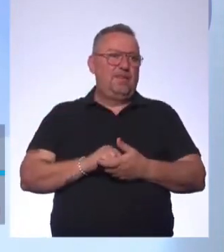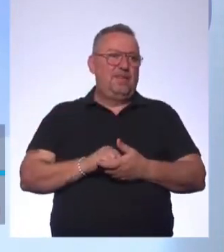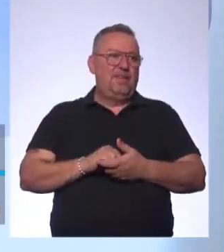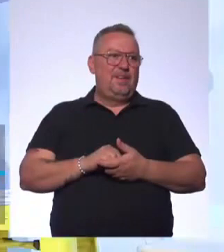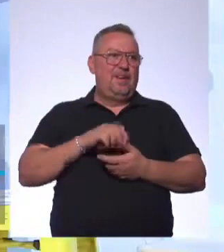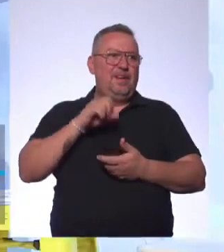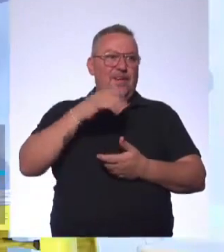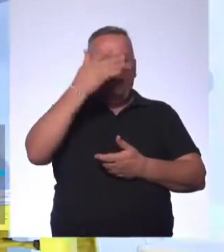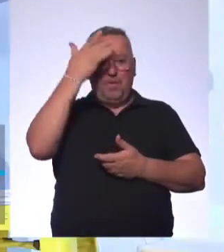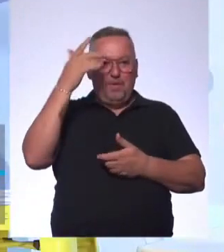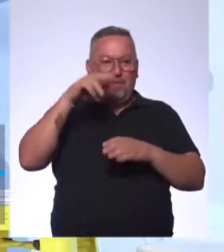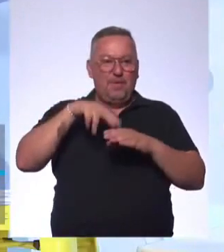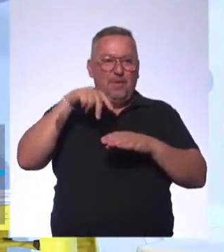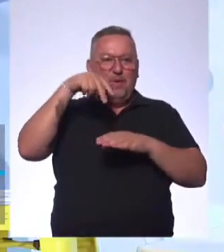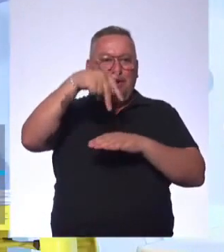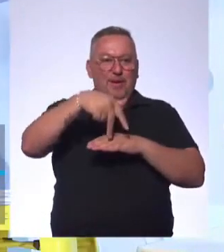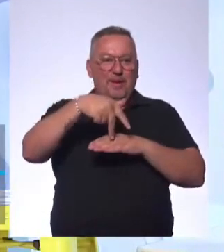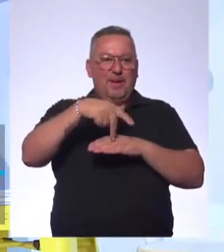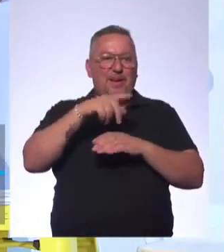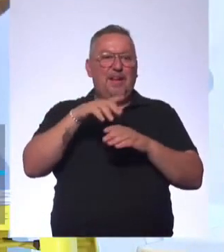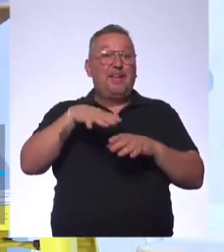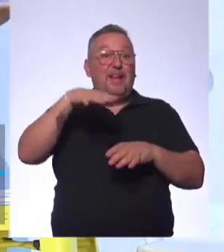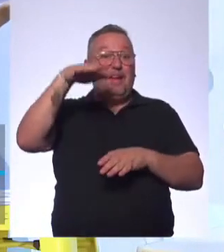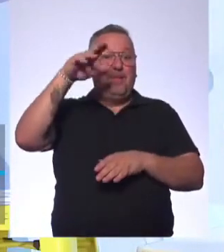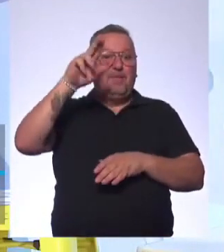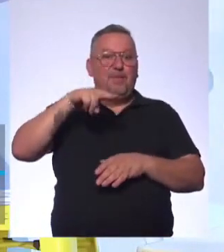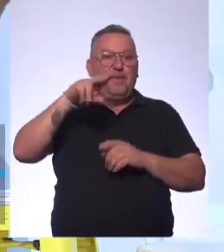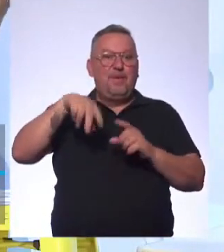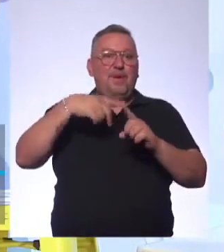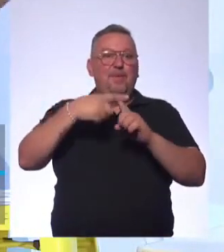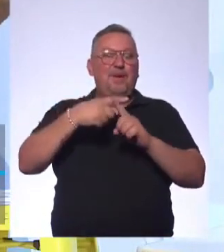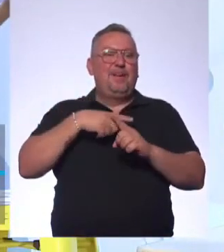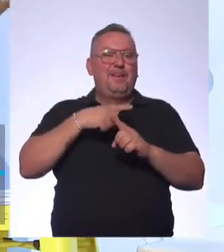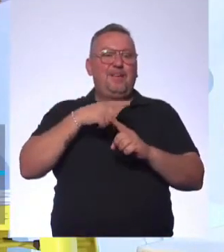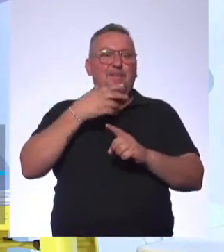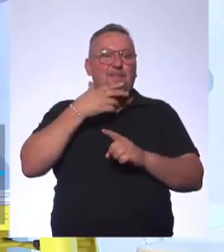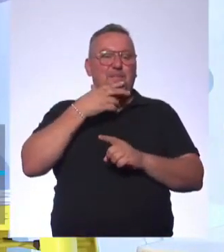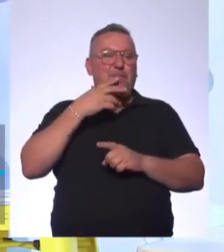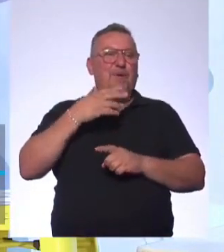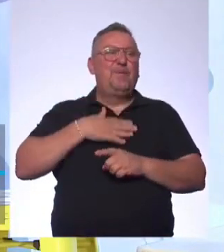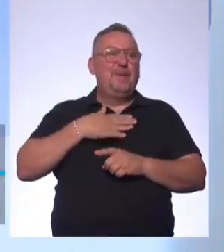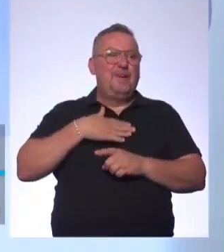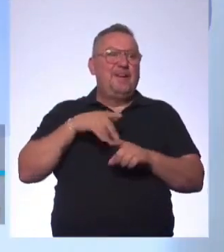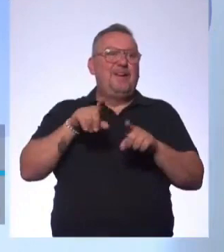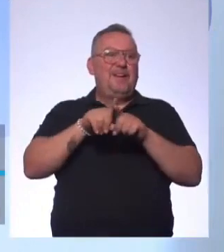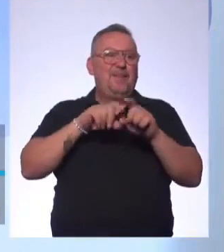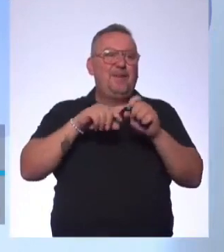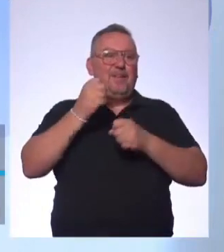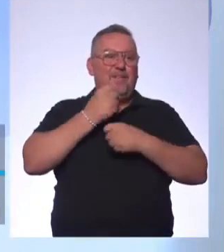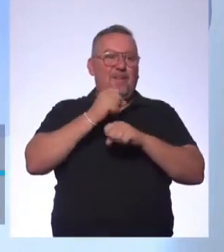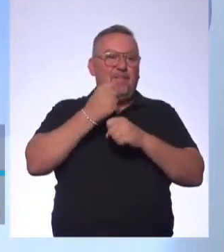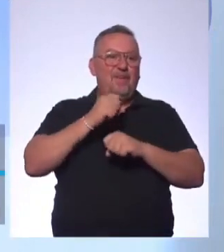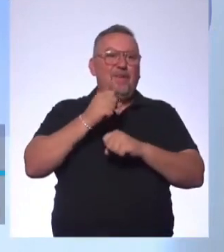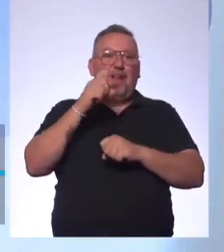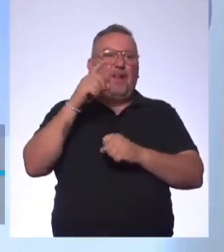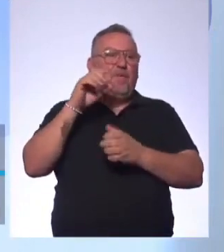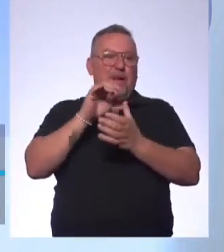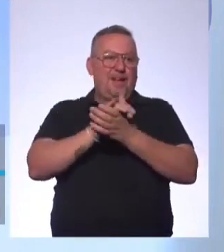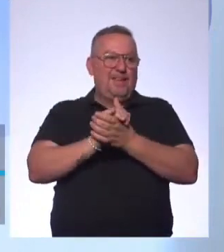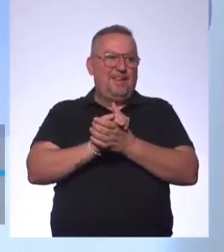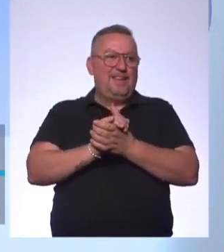alguém passasse por cima de você, que você não ia crescer nunca mais? Esse, para mim... E tinha, se passar vassoura no seu pé, você não vai